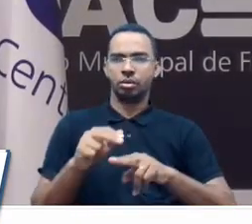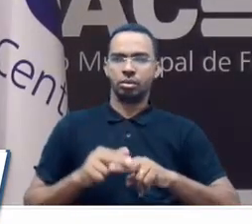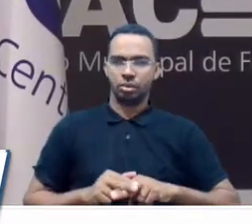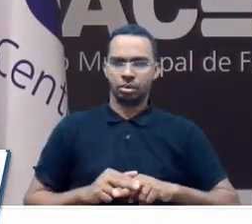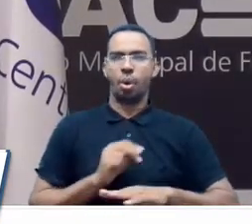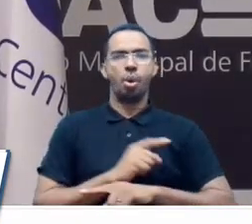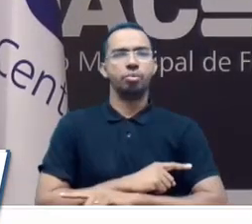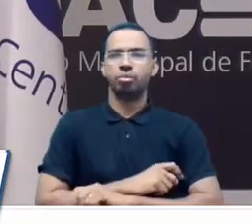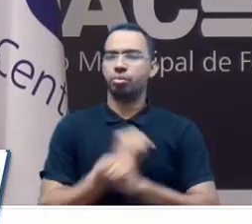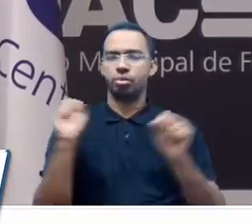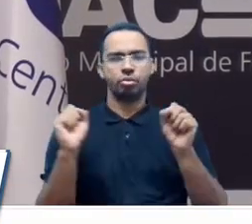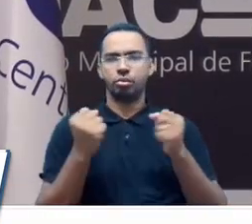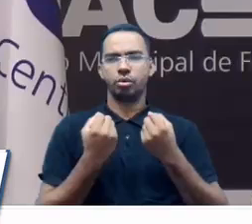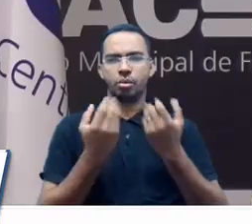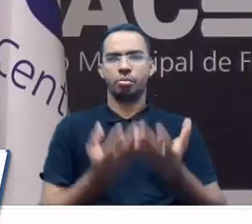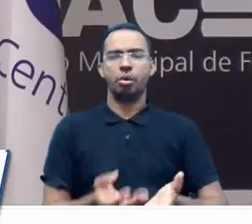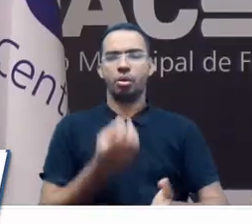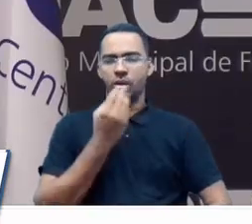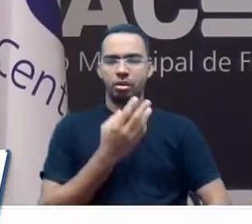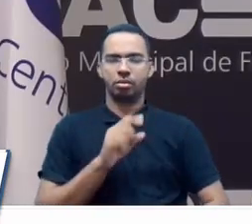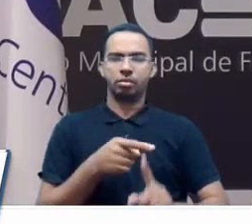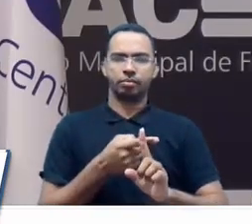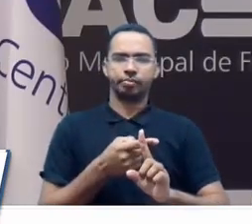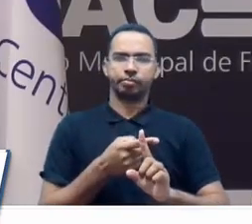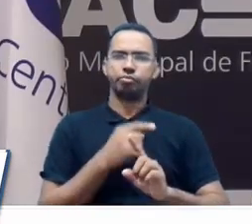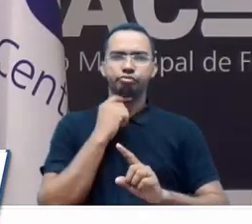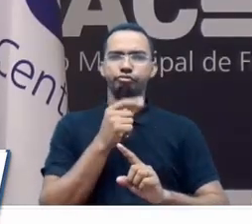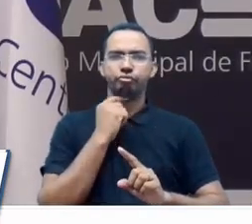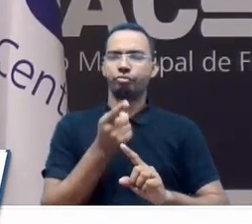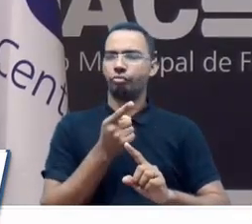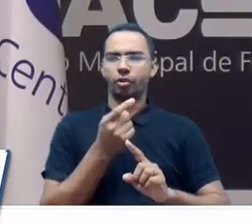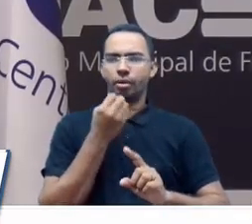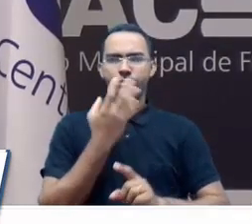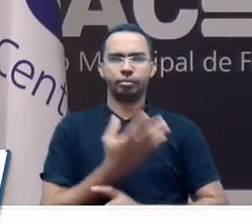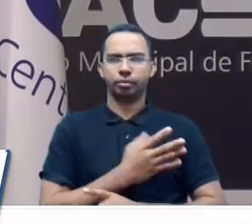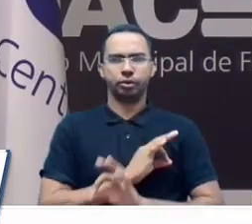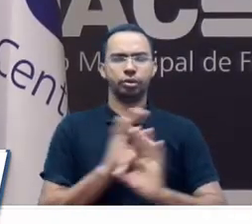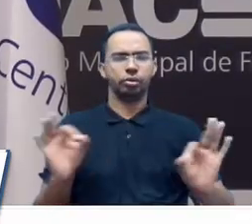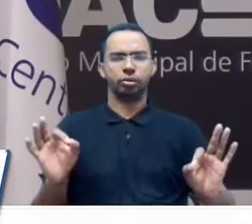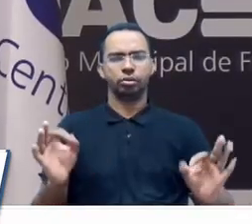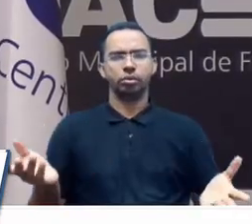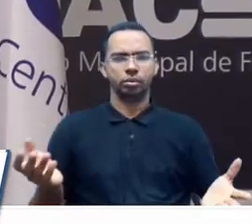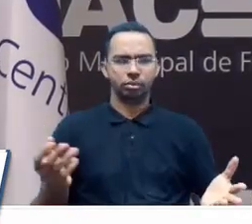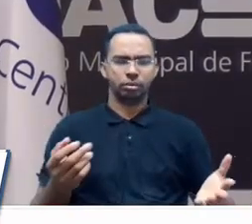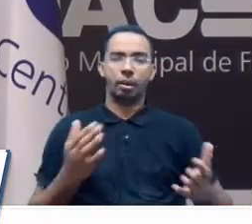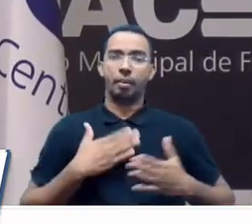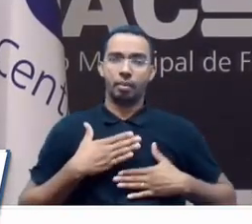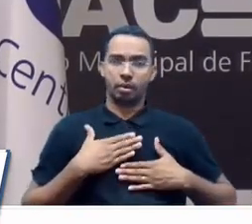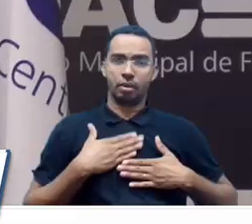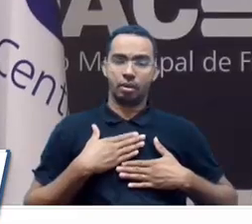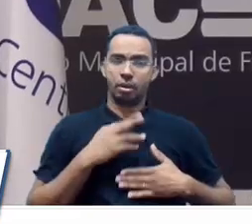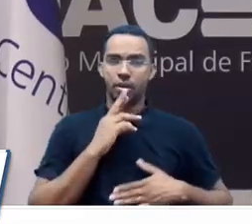para entregar um bom resultado. Não tem como entregar excelência. E para mim,